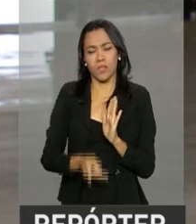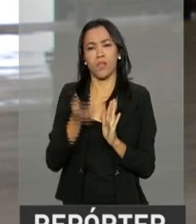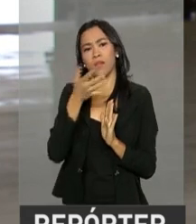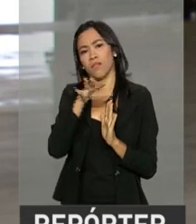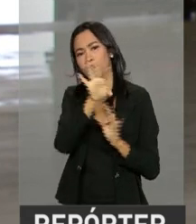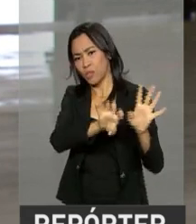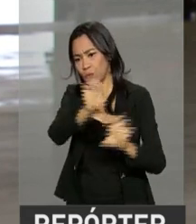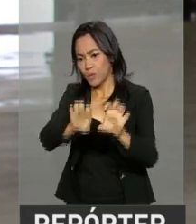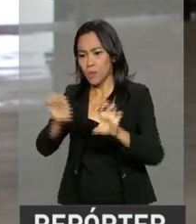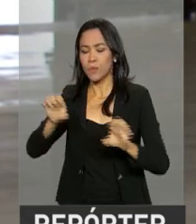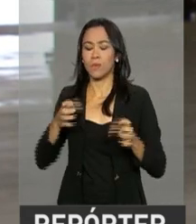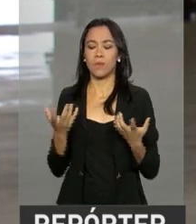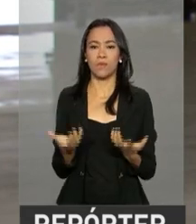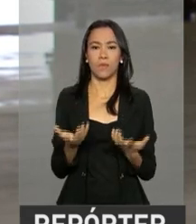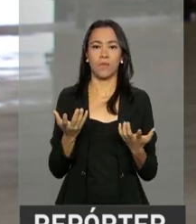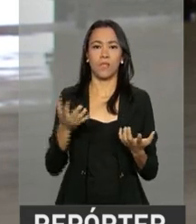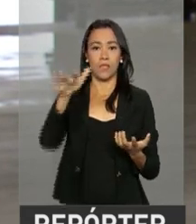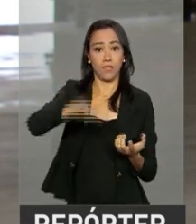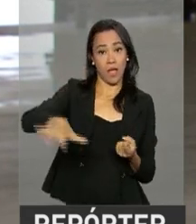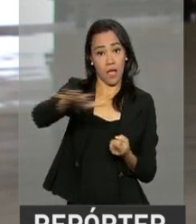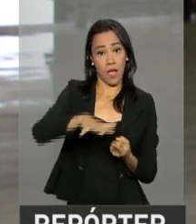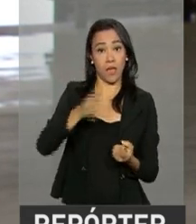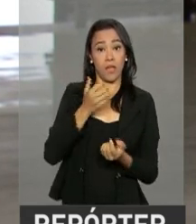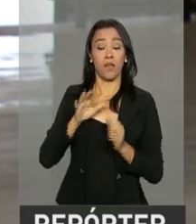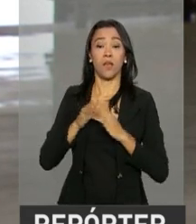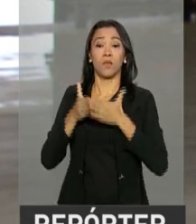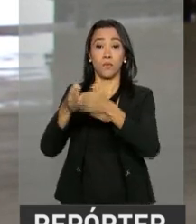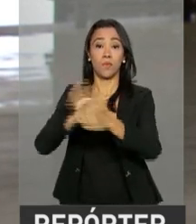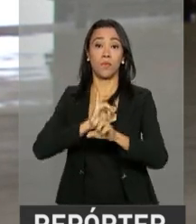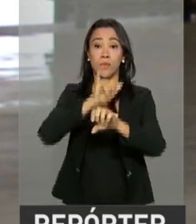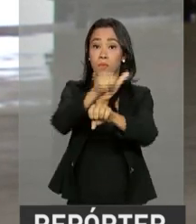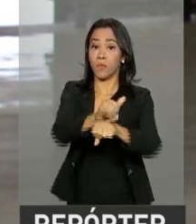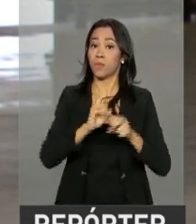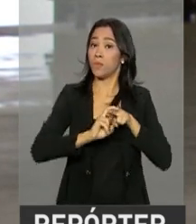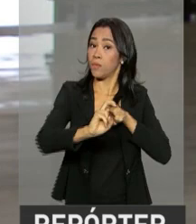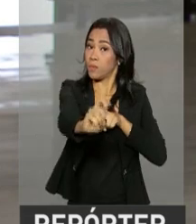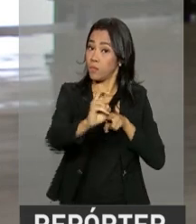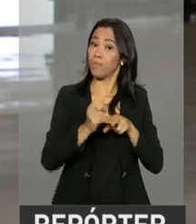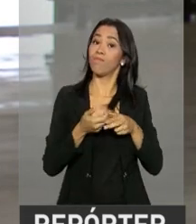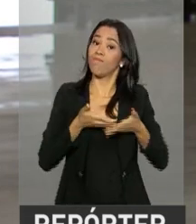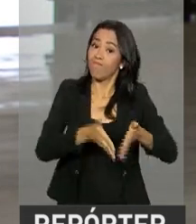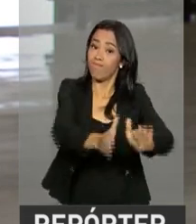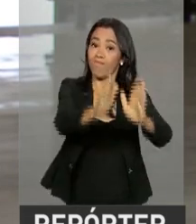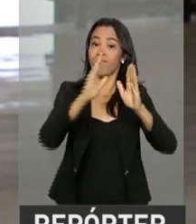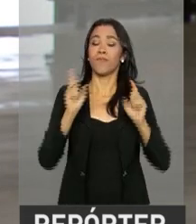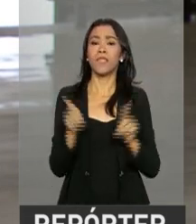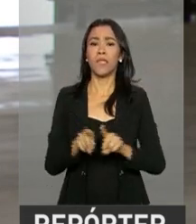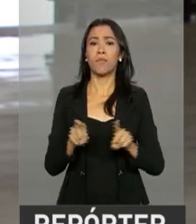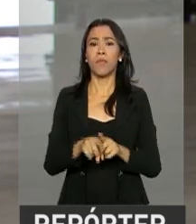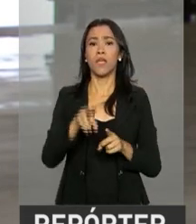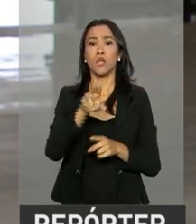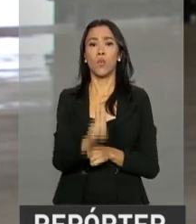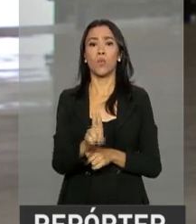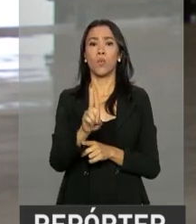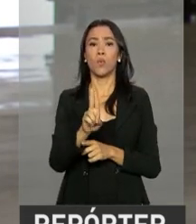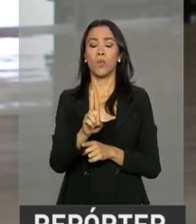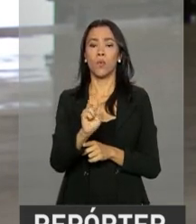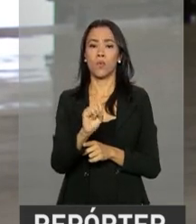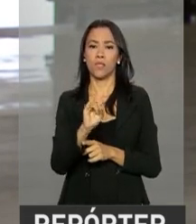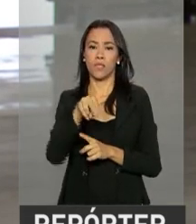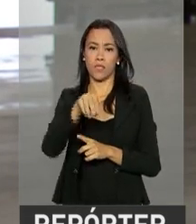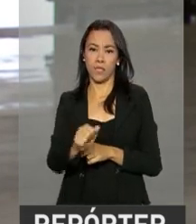infraestrutura na eh nas áreas aí de portos aeroportos rodovias e ferrovias além de usinas e